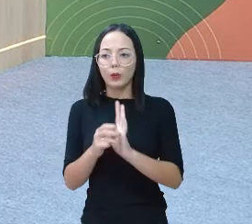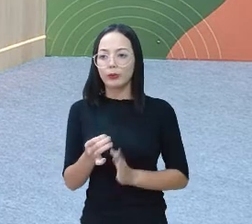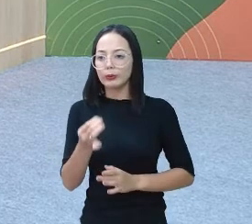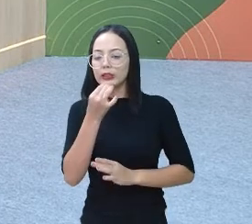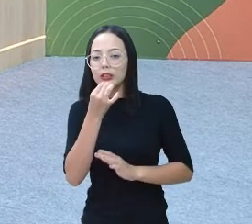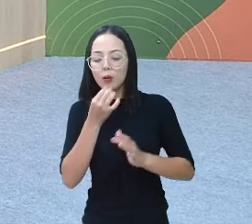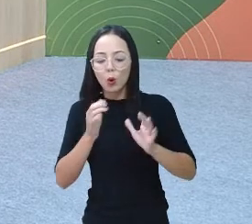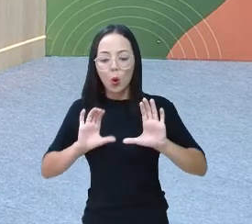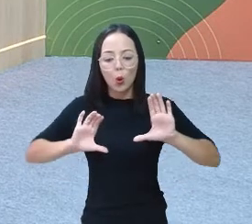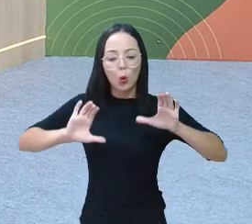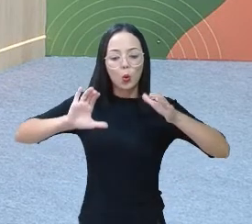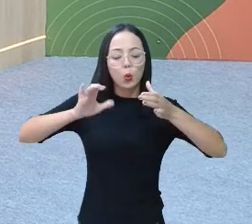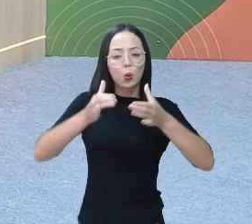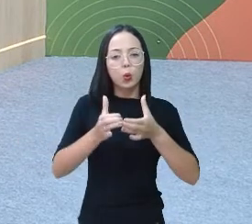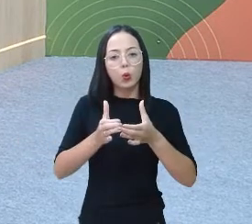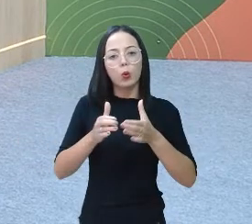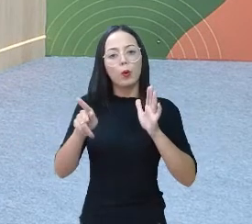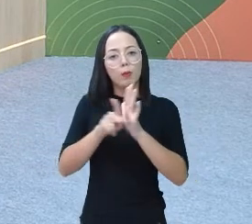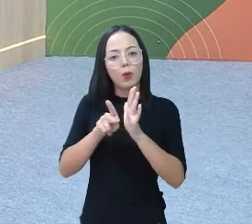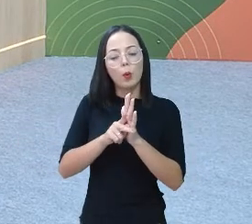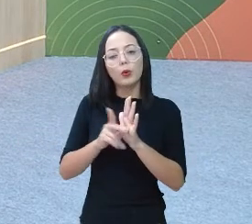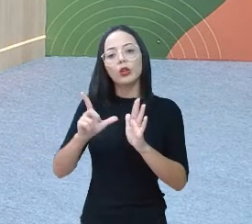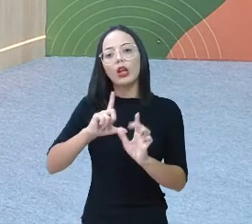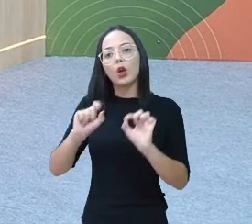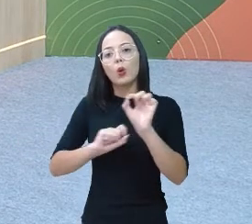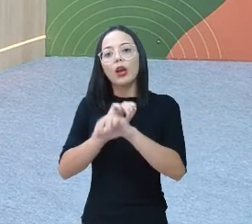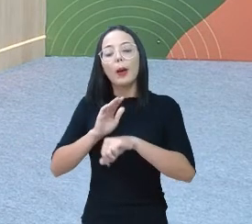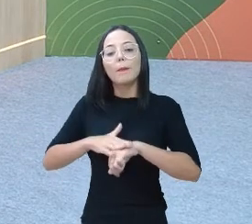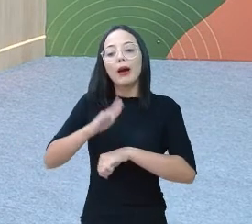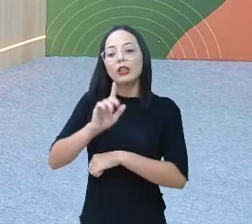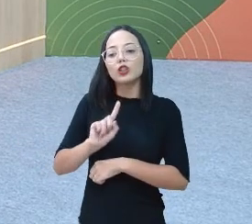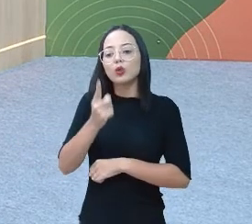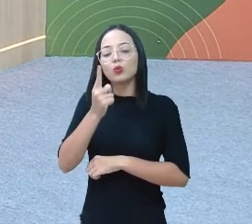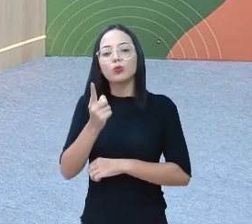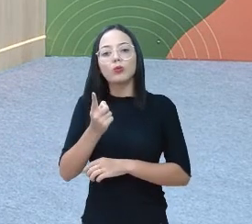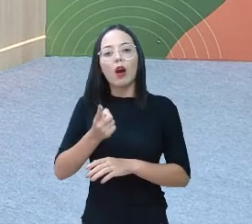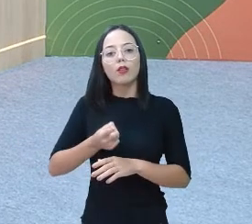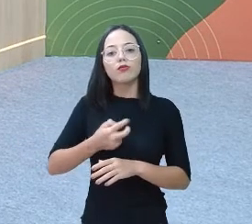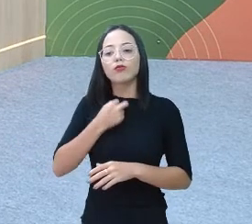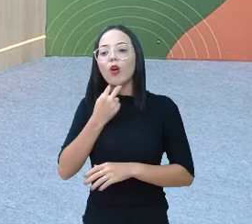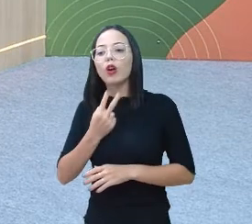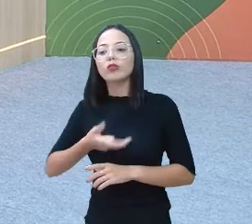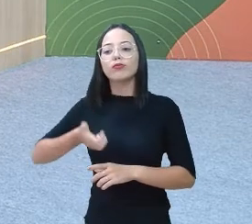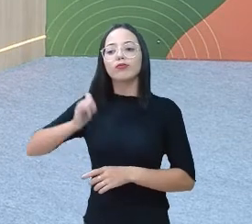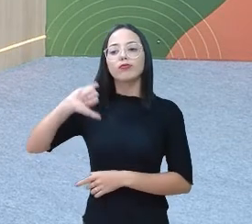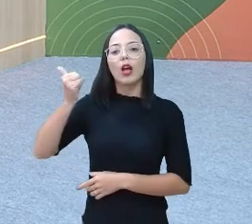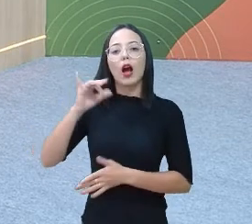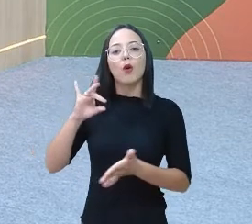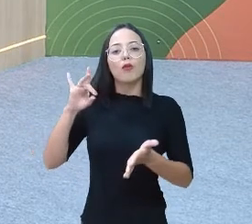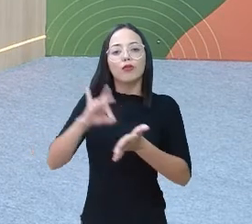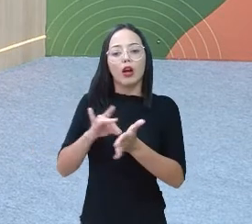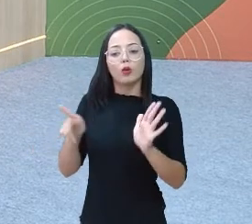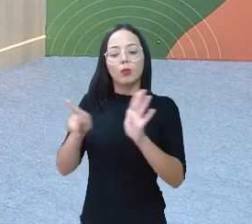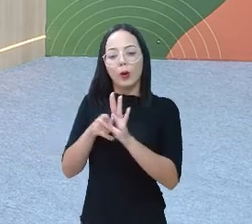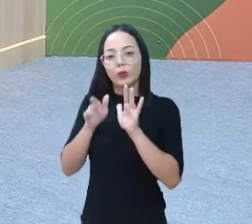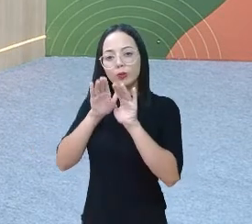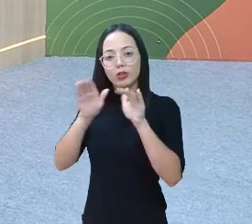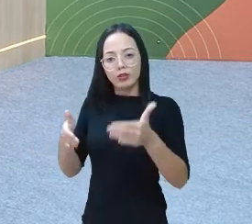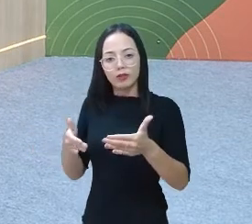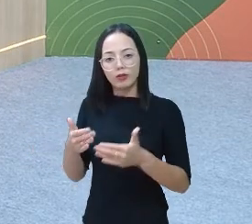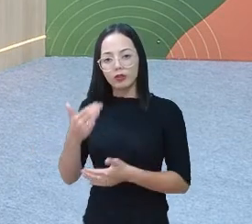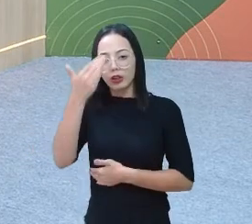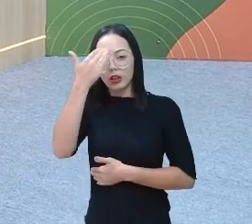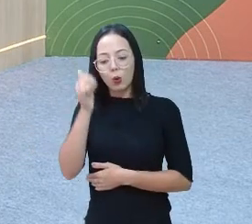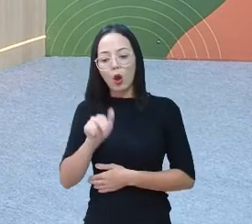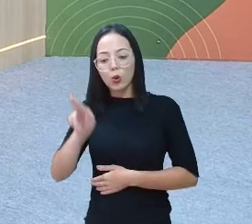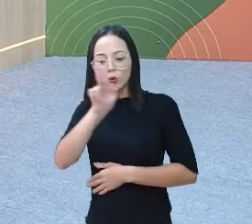um conjunto de vozes, é quando eu tenho mais de uma voz para narrar um fato específico, tá certo? Então, quando eu uso